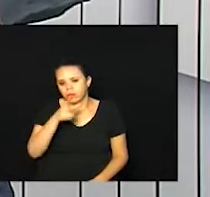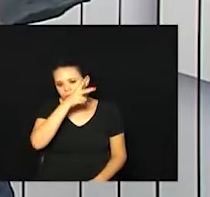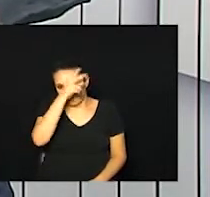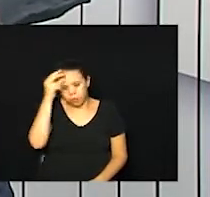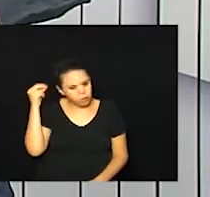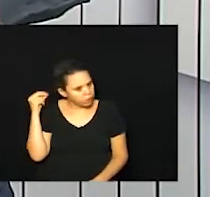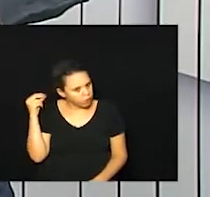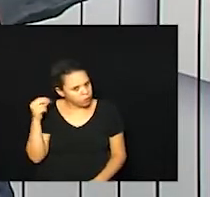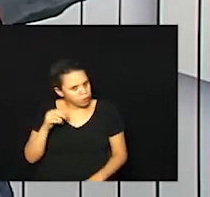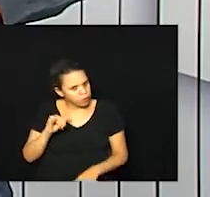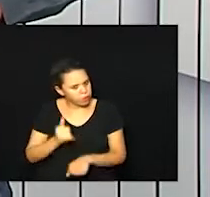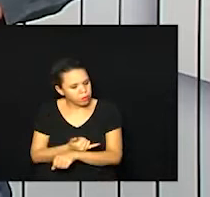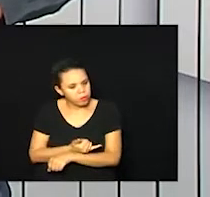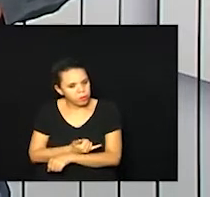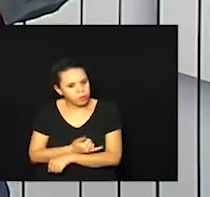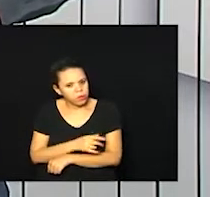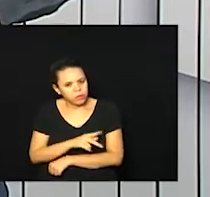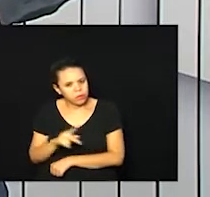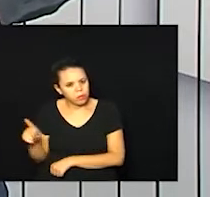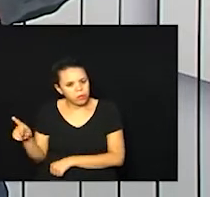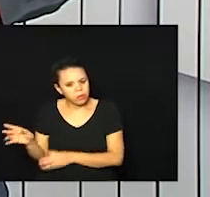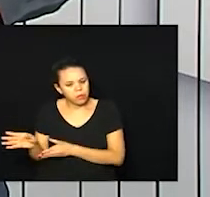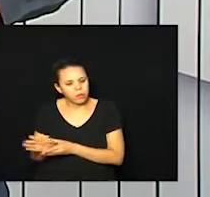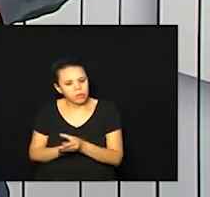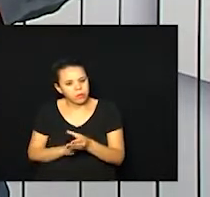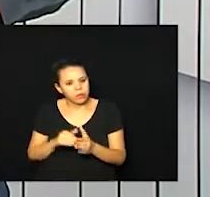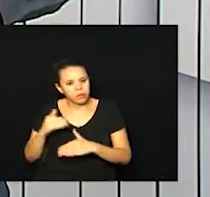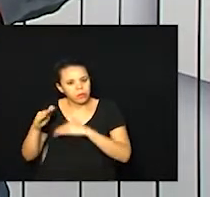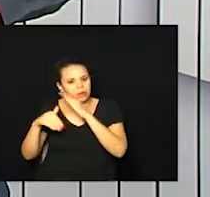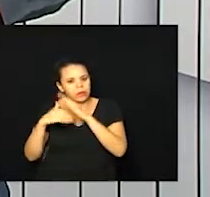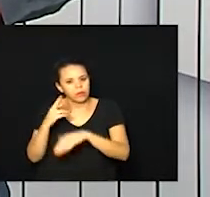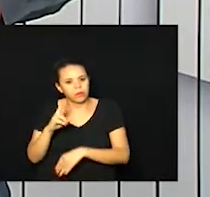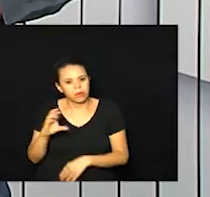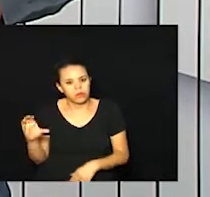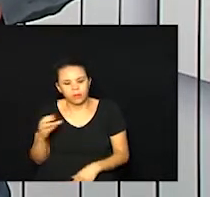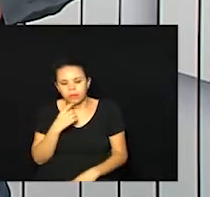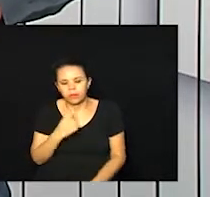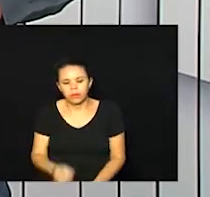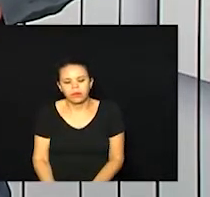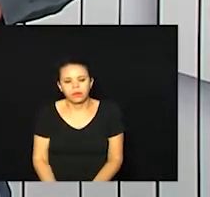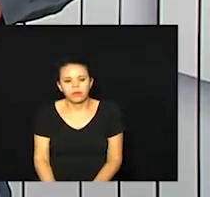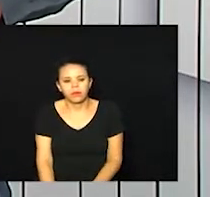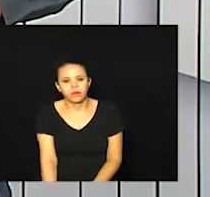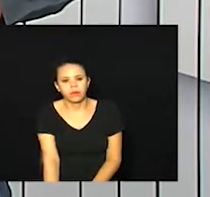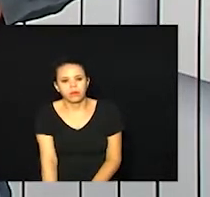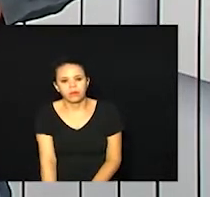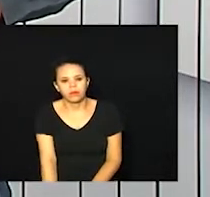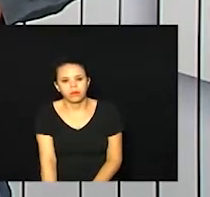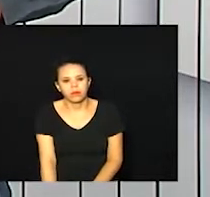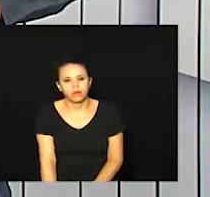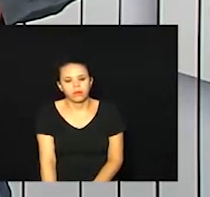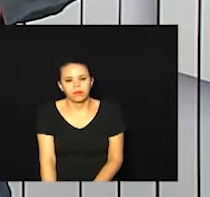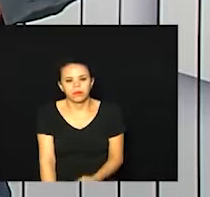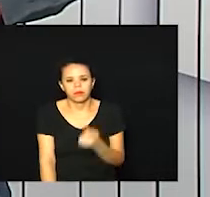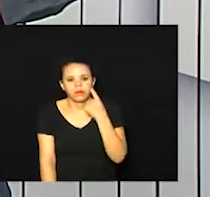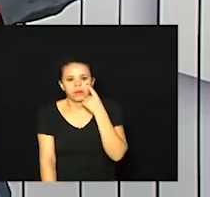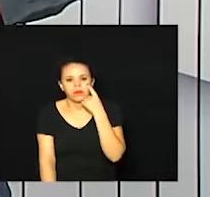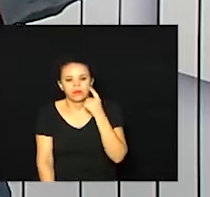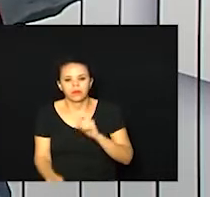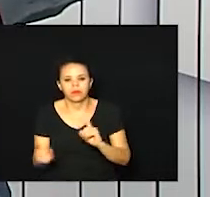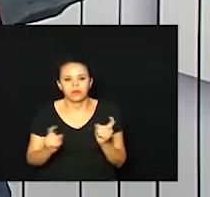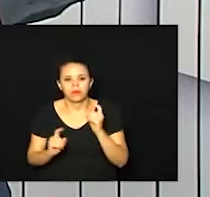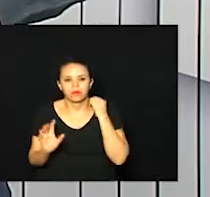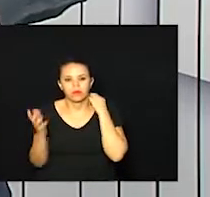de Jaguariúna e também presidente do Conselho de Desenvolvimento da Região Metropolitana de Campinas. E olha só, essa